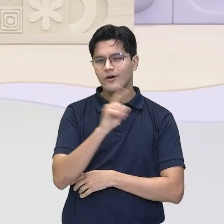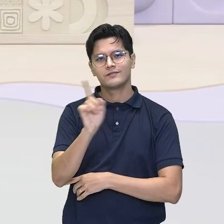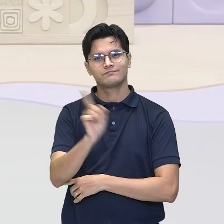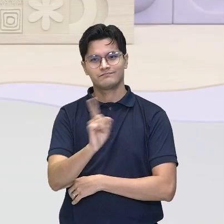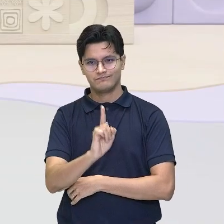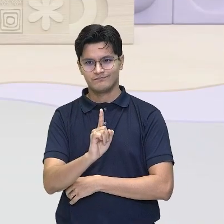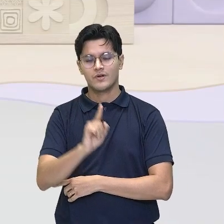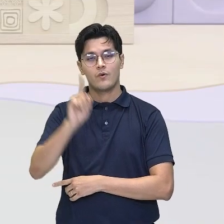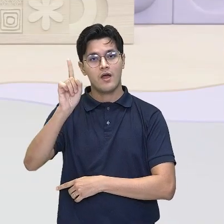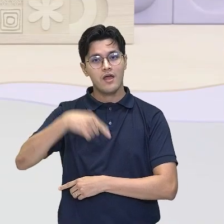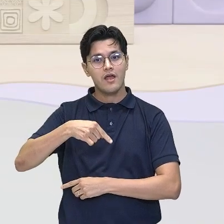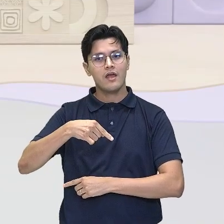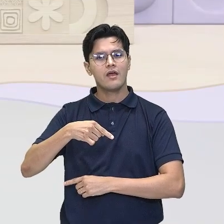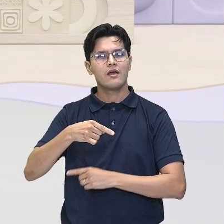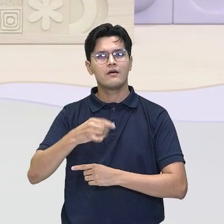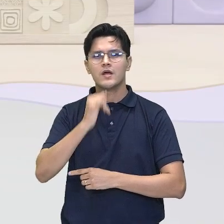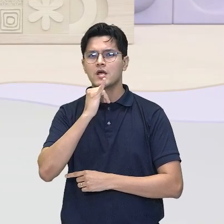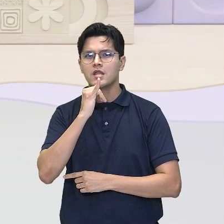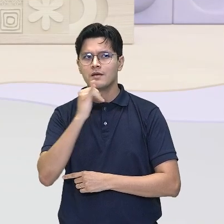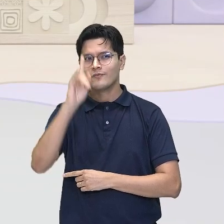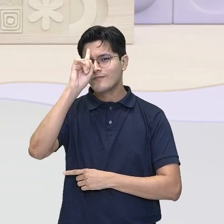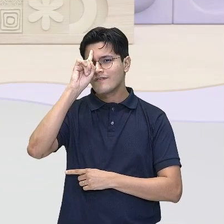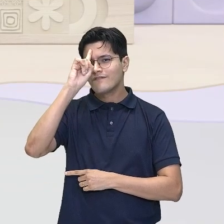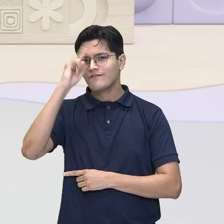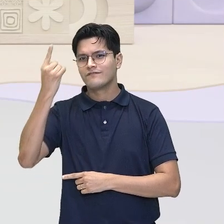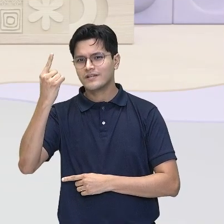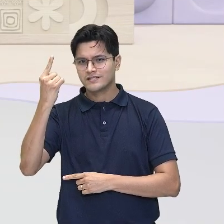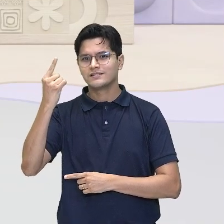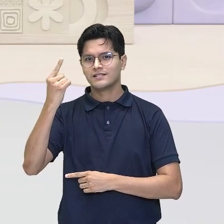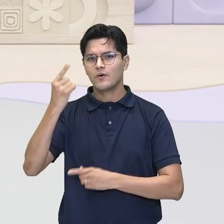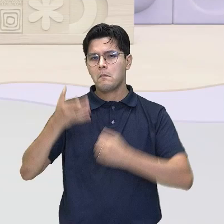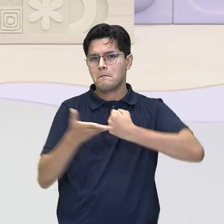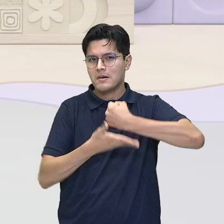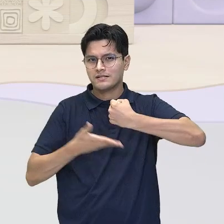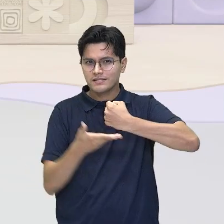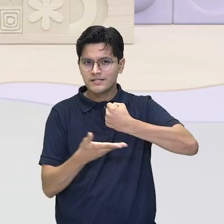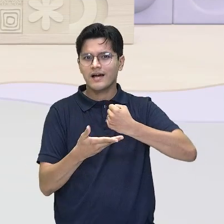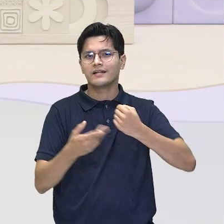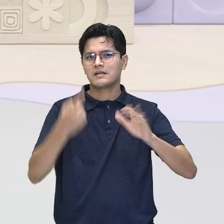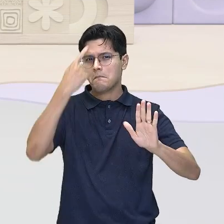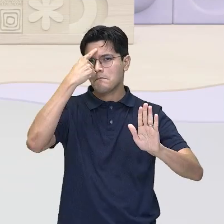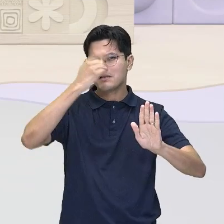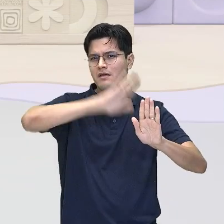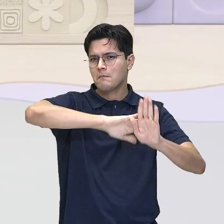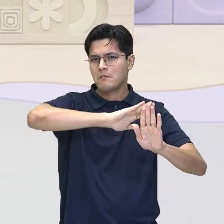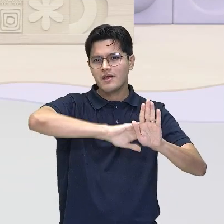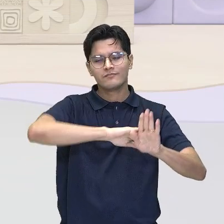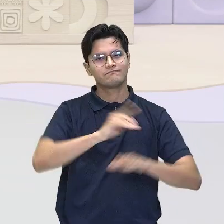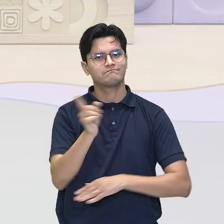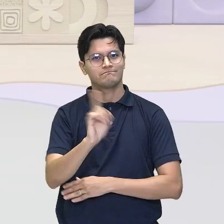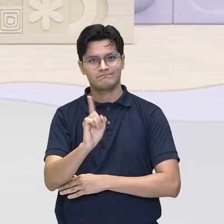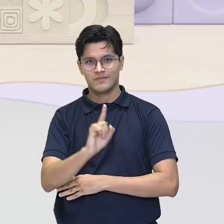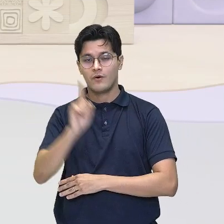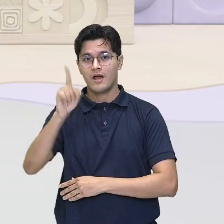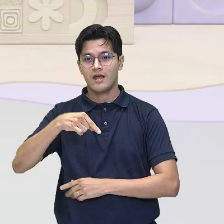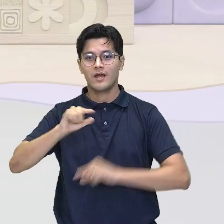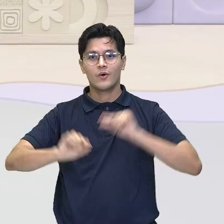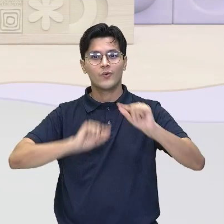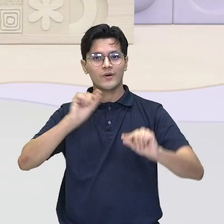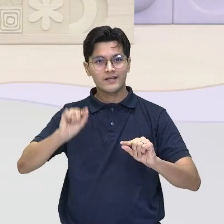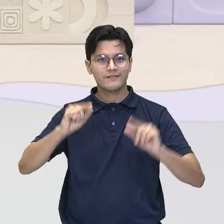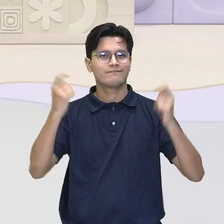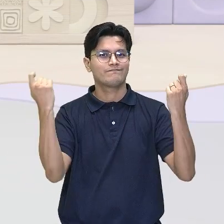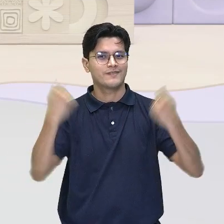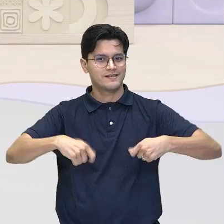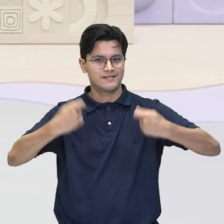foi inventada, né, por nenhum tipo de ideologia partidária ou política. É uma